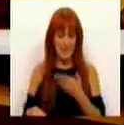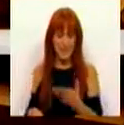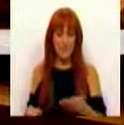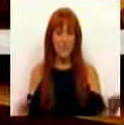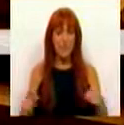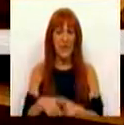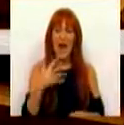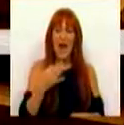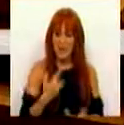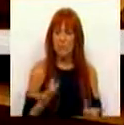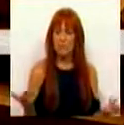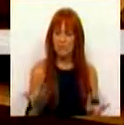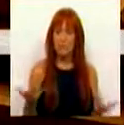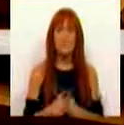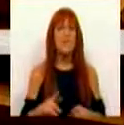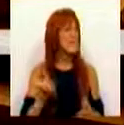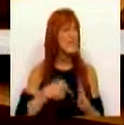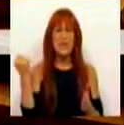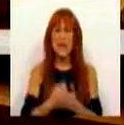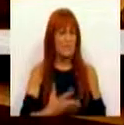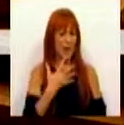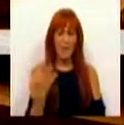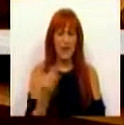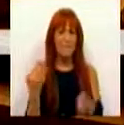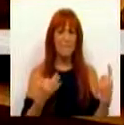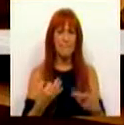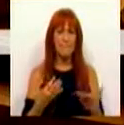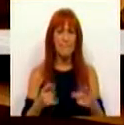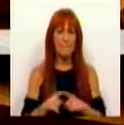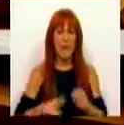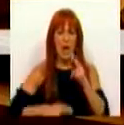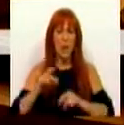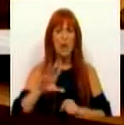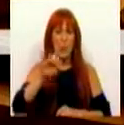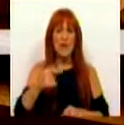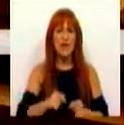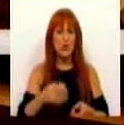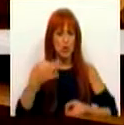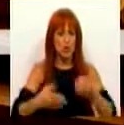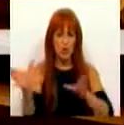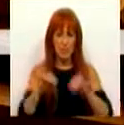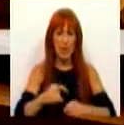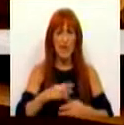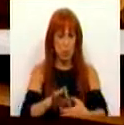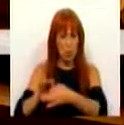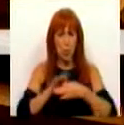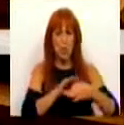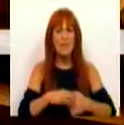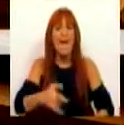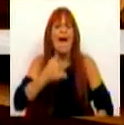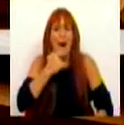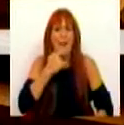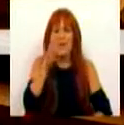Socialista acreditamos, sempre acreditamos, que a construção de um país mais justo e mais coeso só